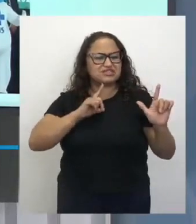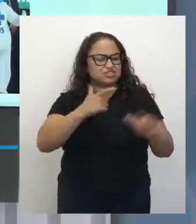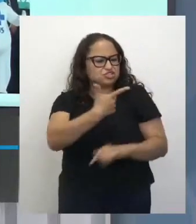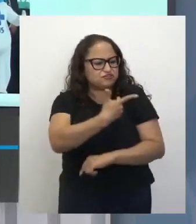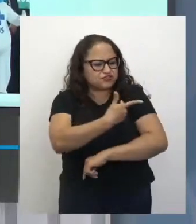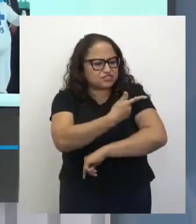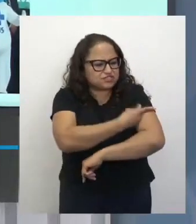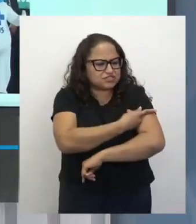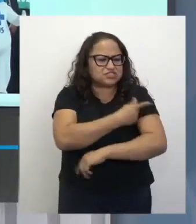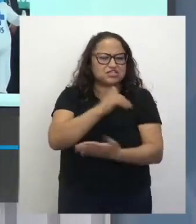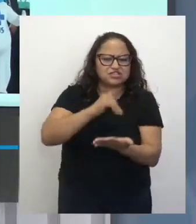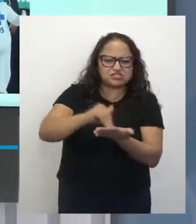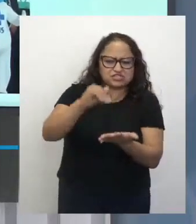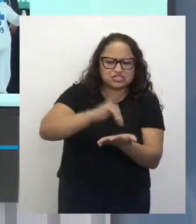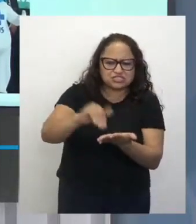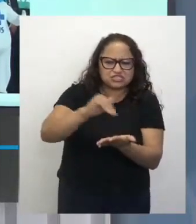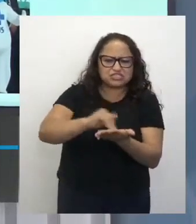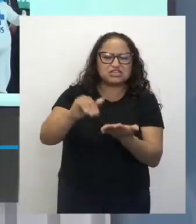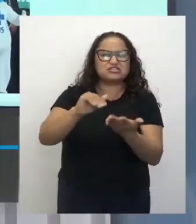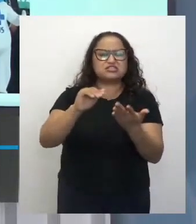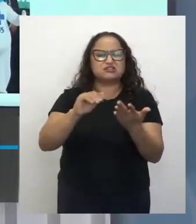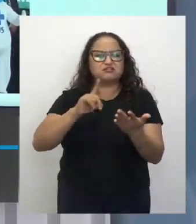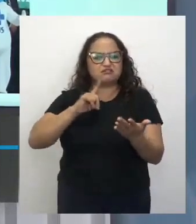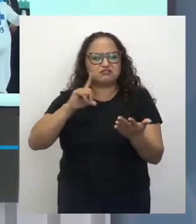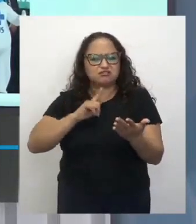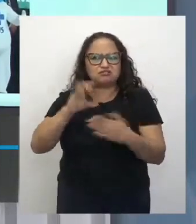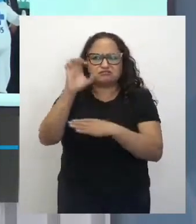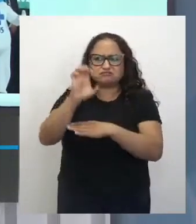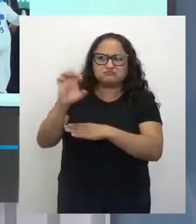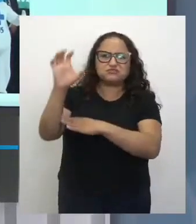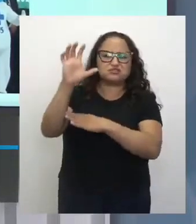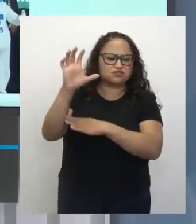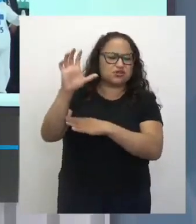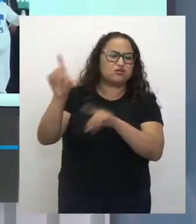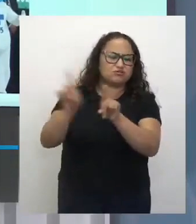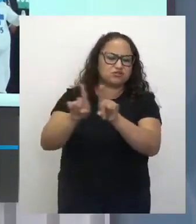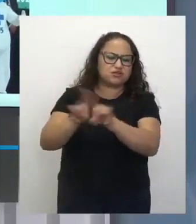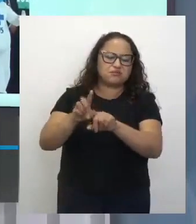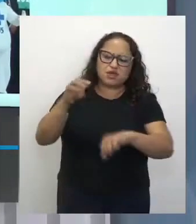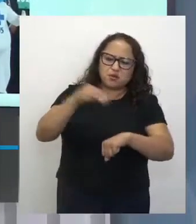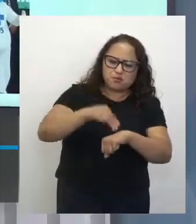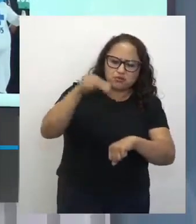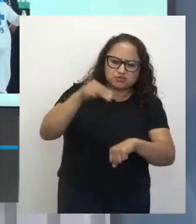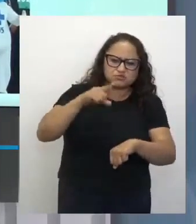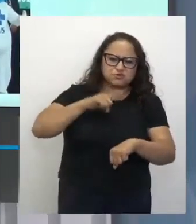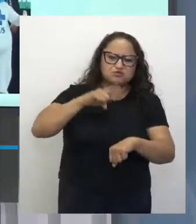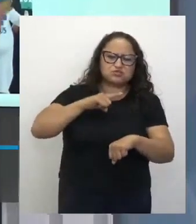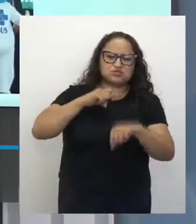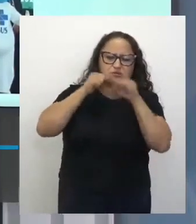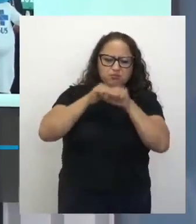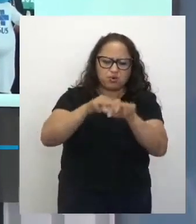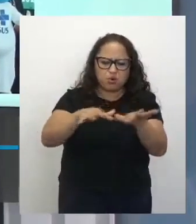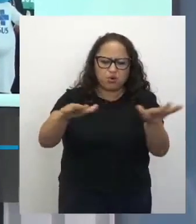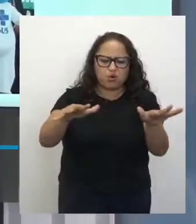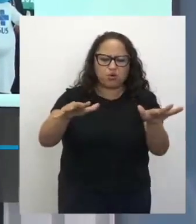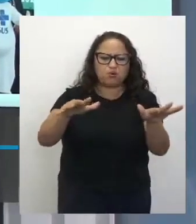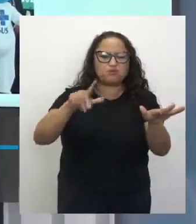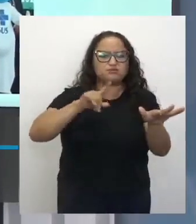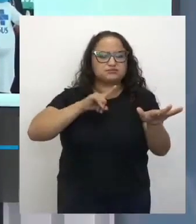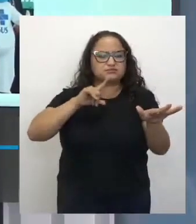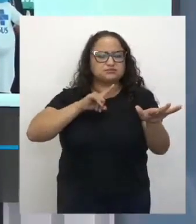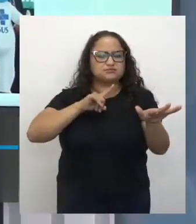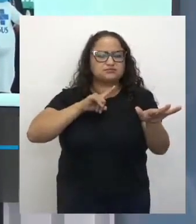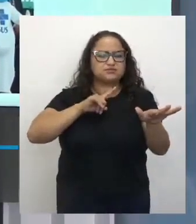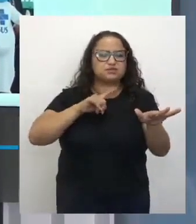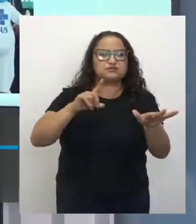a secretaria, né, estadual, municipal e até o Ministério da Saúde coloca, veicula, né, entre